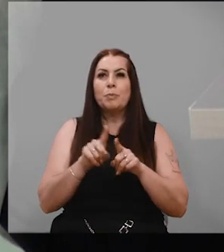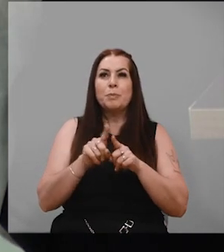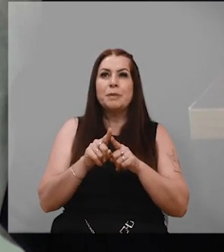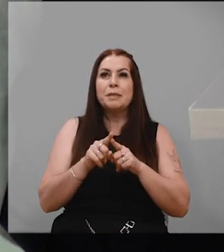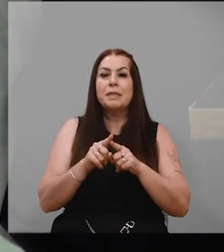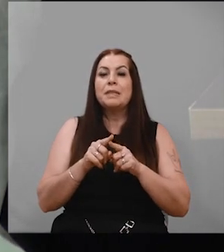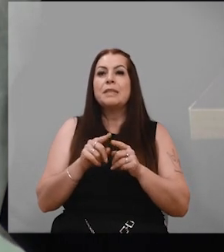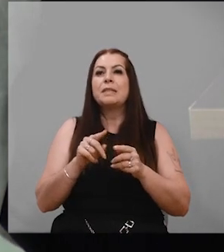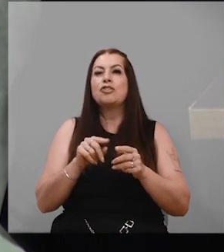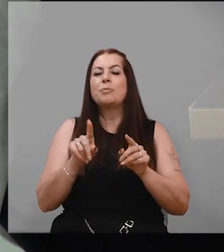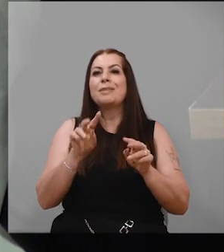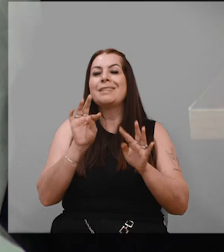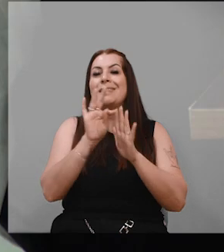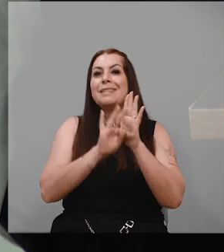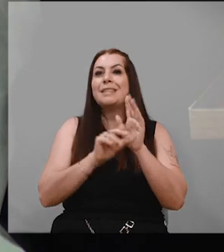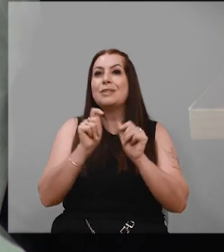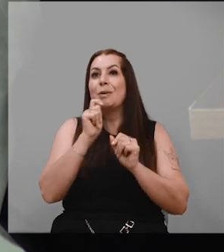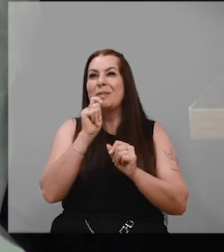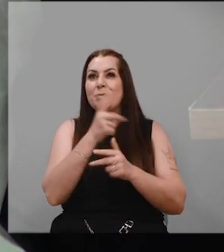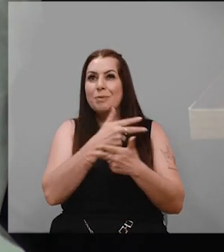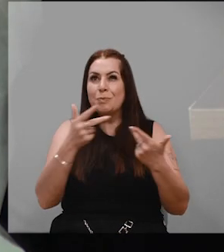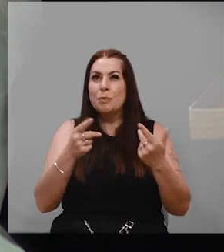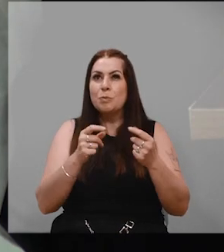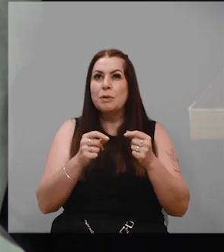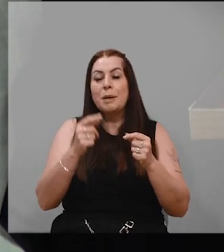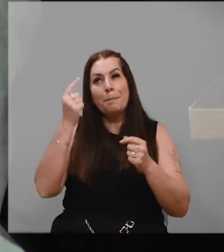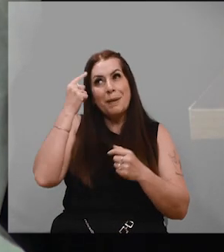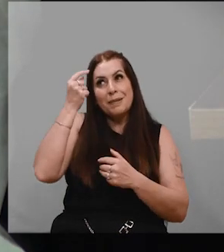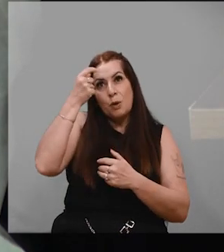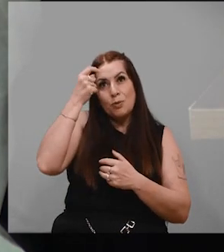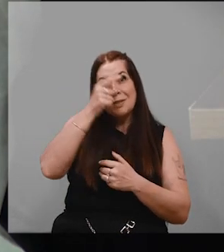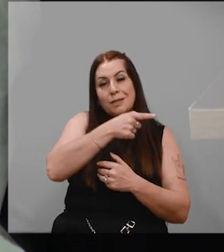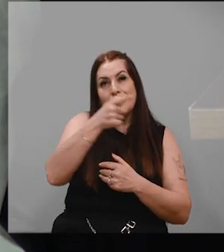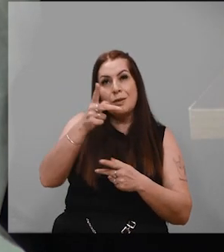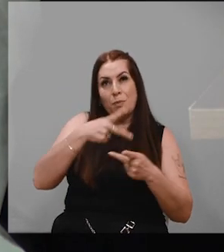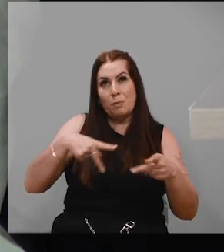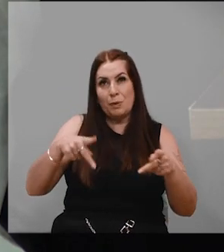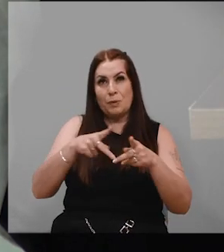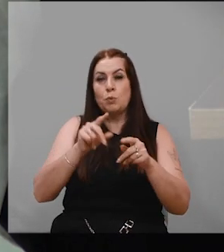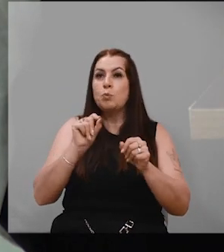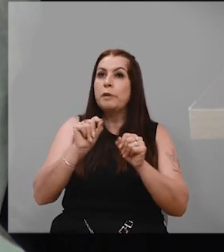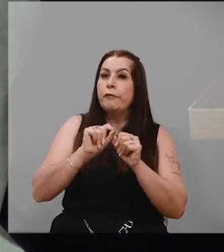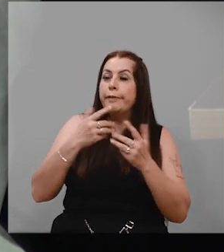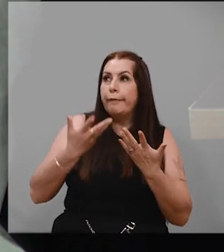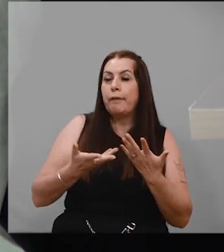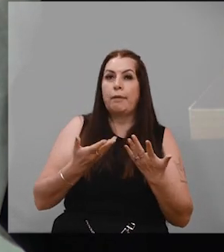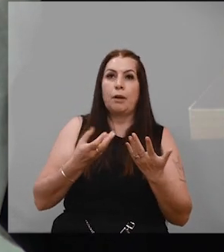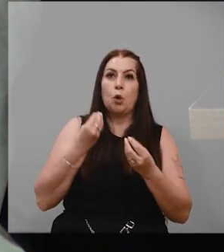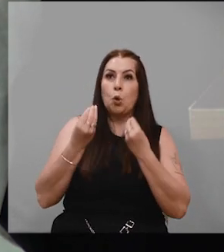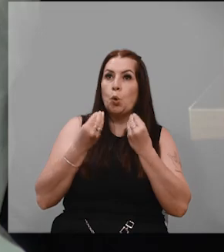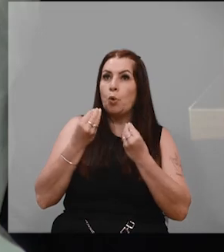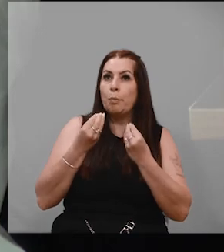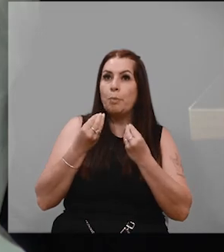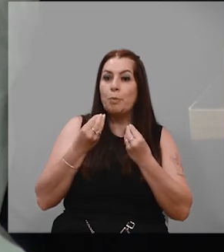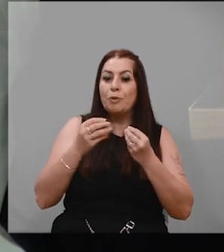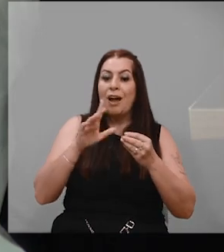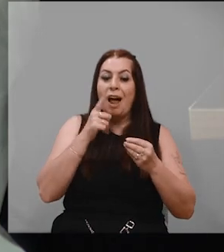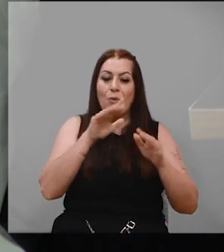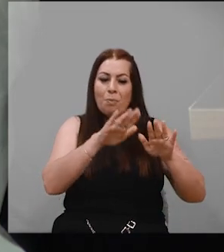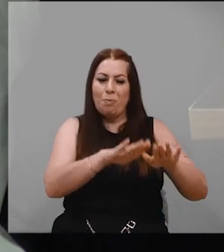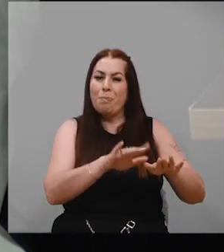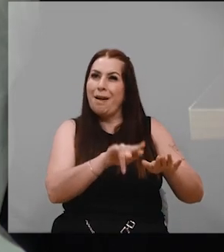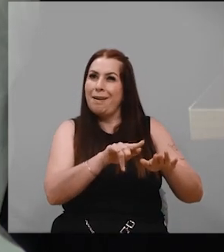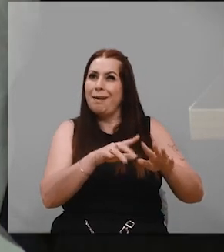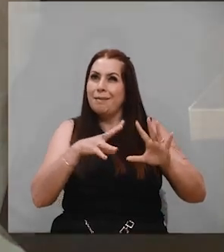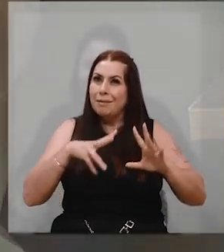matérias sobre a dengue, para passar a conscientização para a população do que fazer, como não deixar a água parada, da limpeza